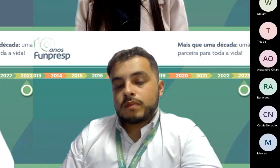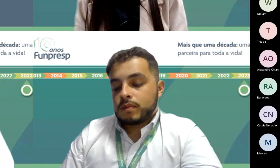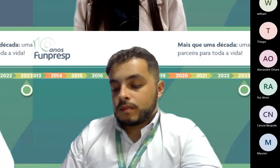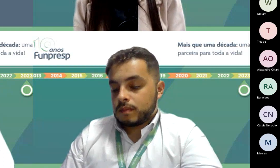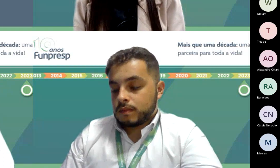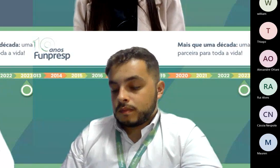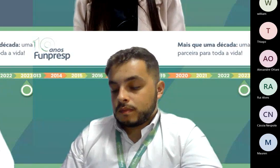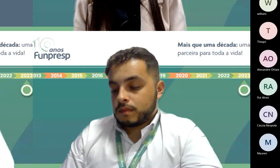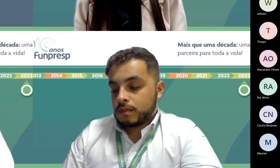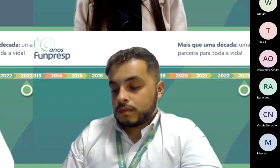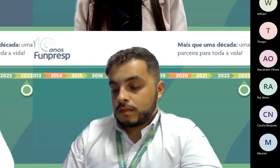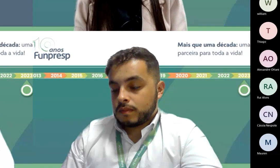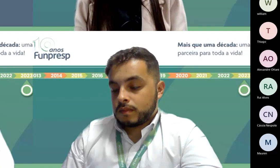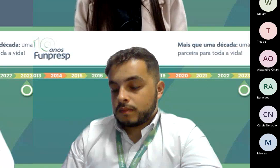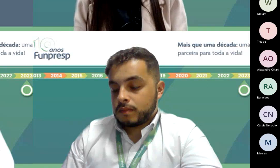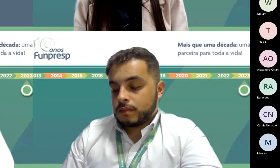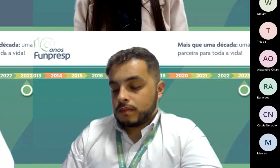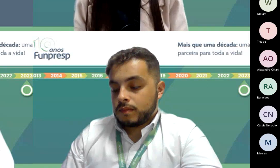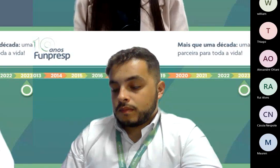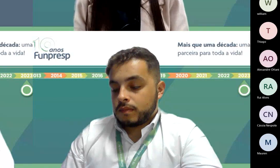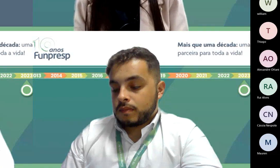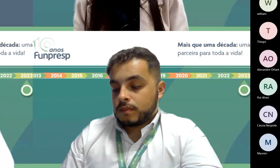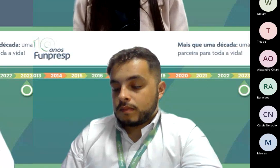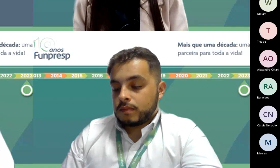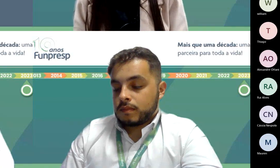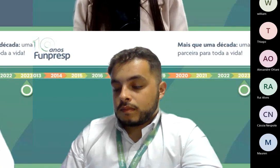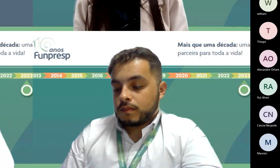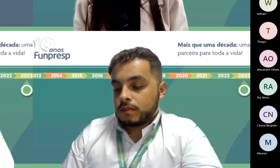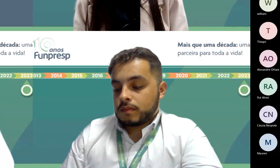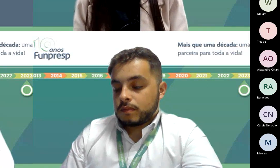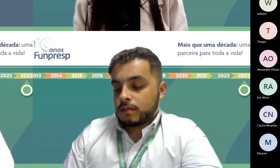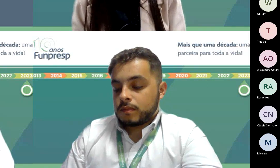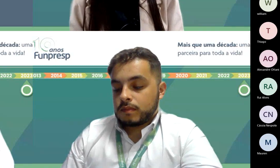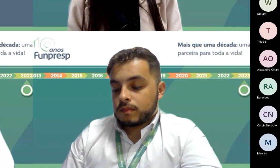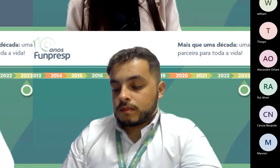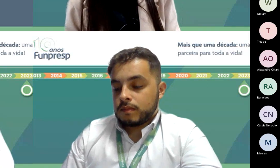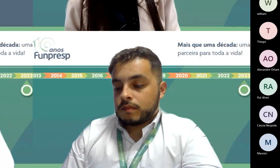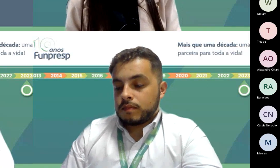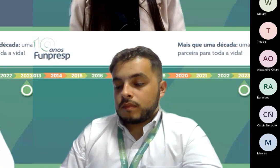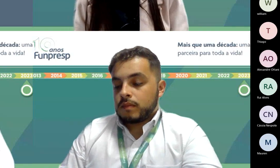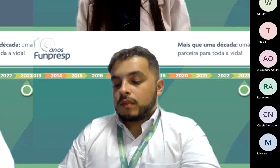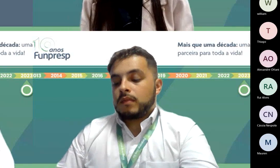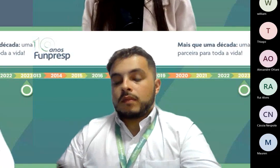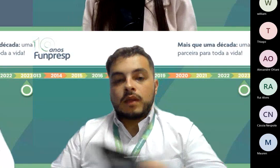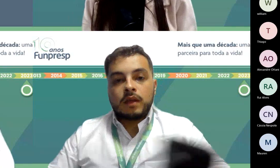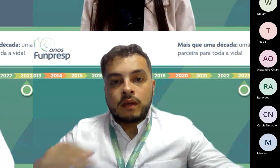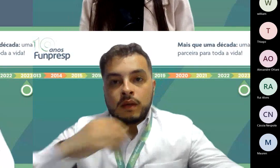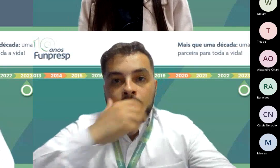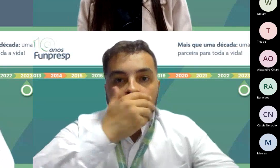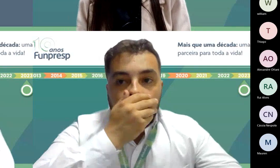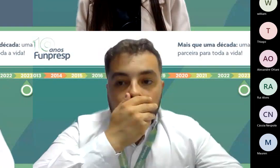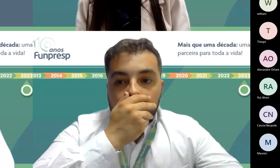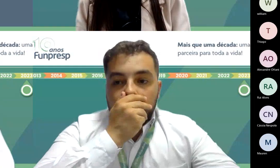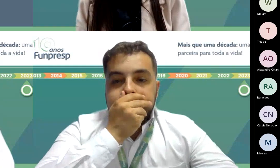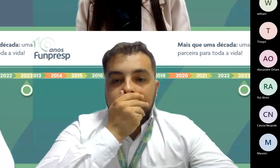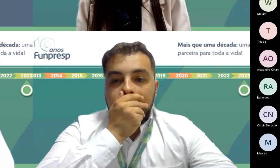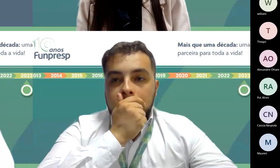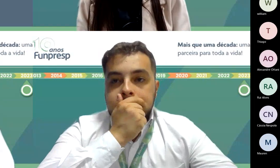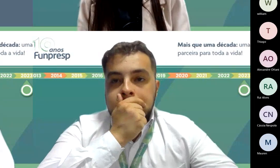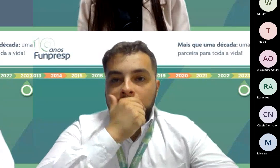o RPPS, que é o regime próprio, porque é ele que vai, né, te aposentar oficialmente, mas é sobre a